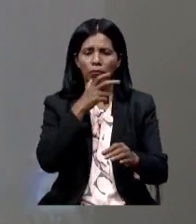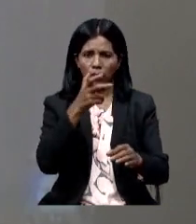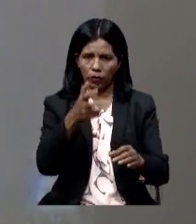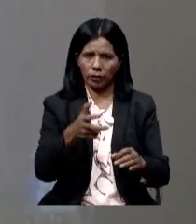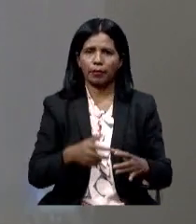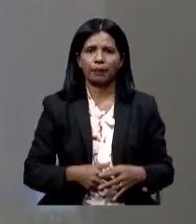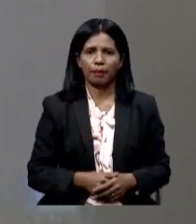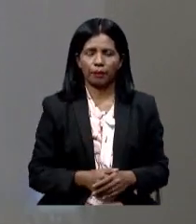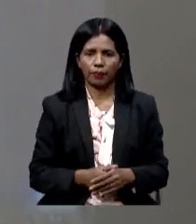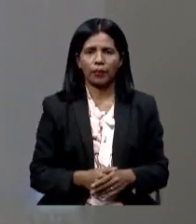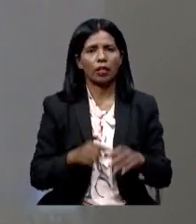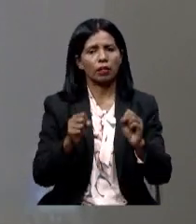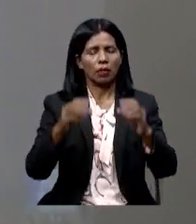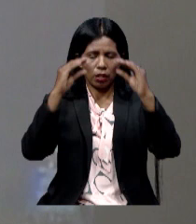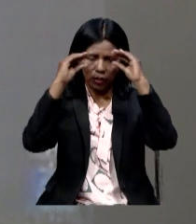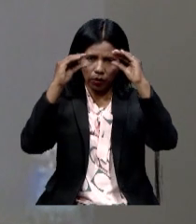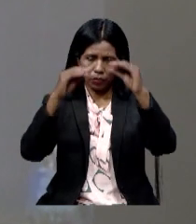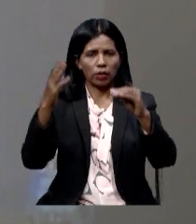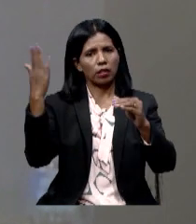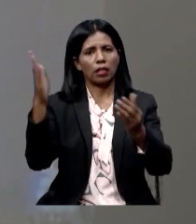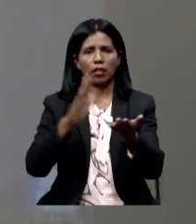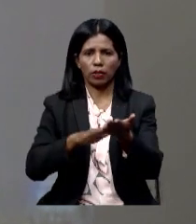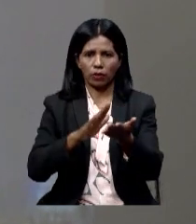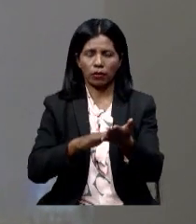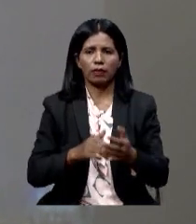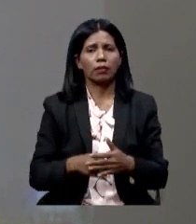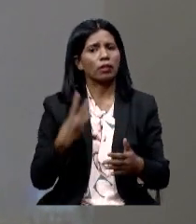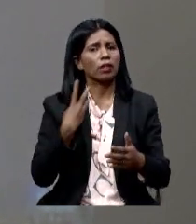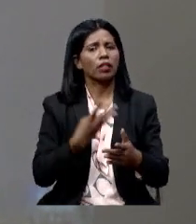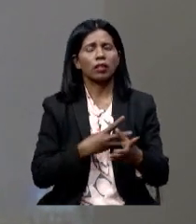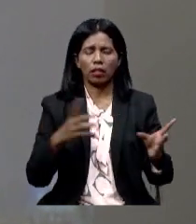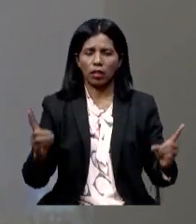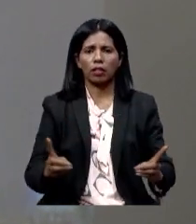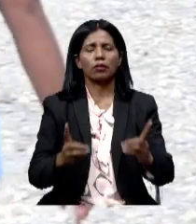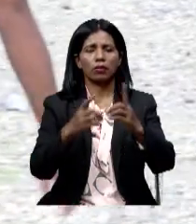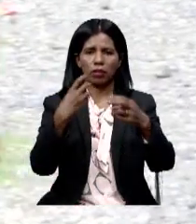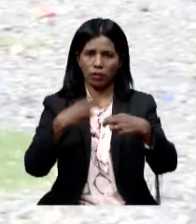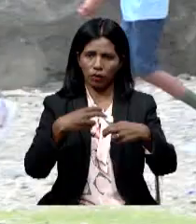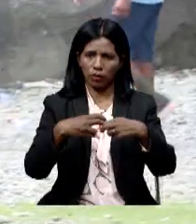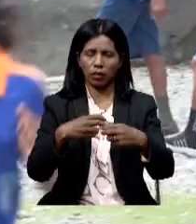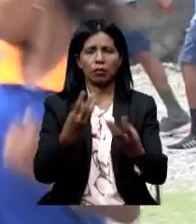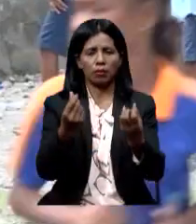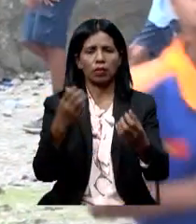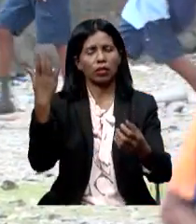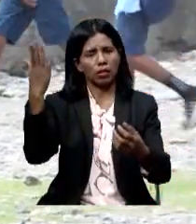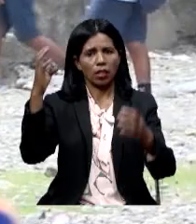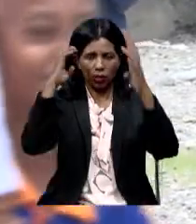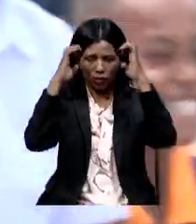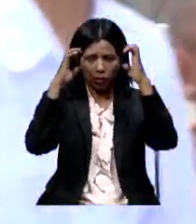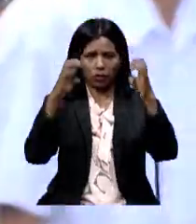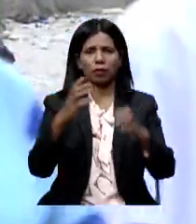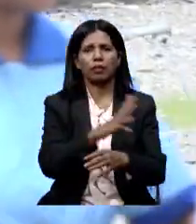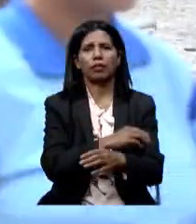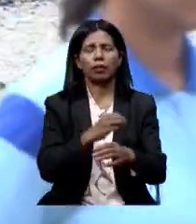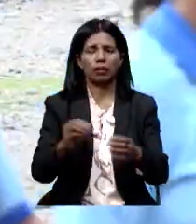portuguesa para tornarem e a escola a escola. Então a soro dificuldade de tuang e a educação